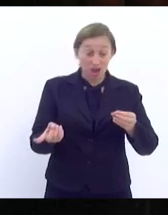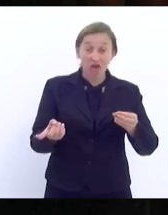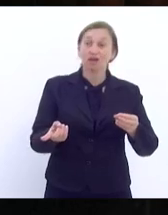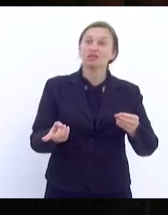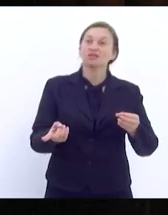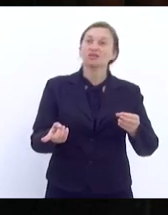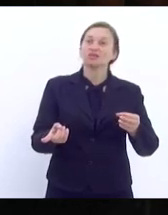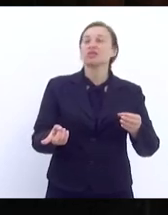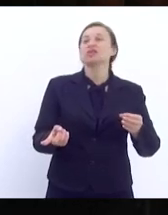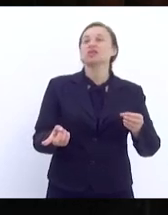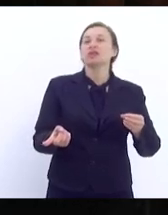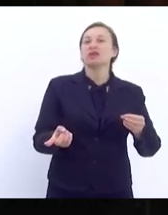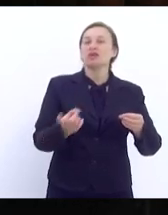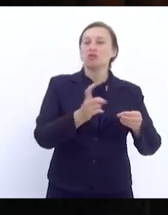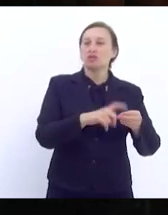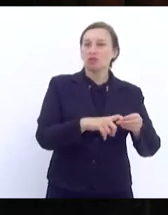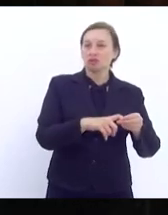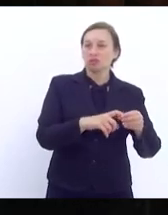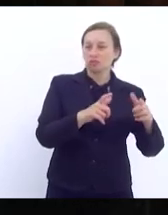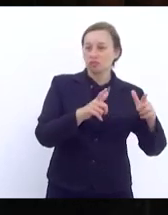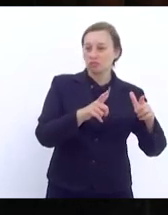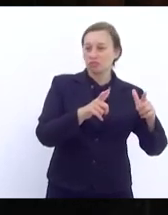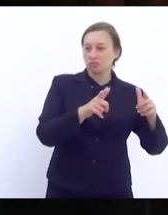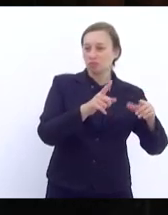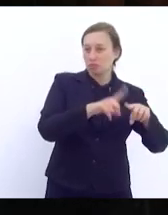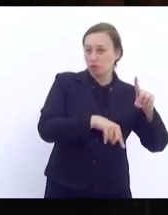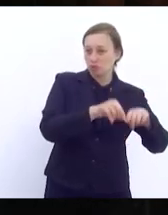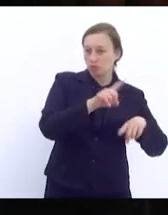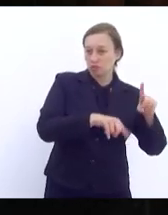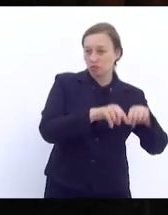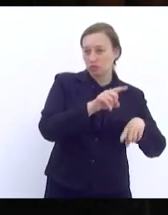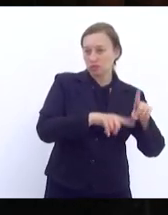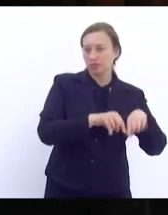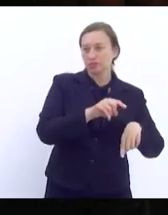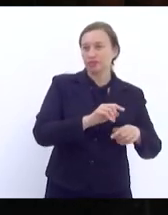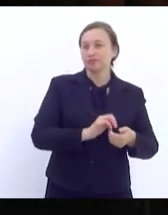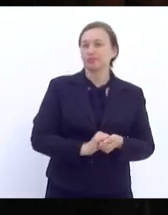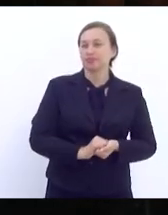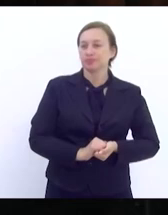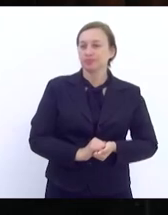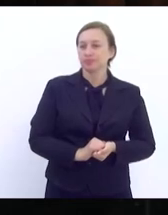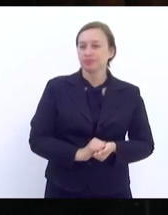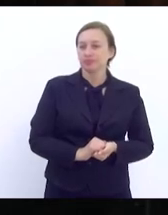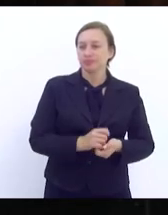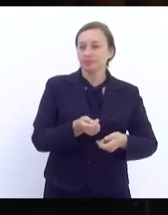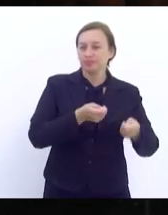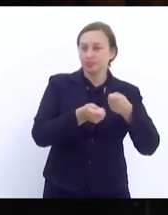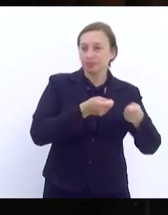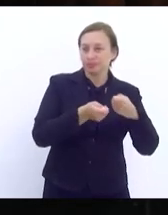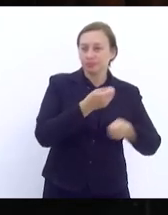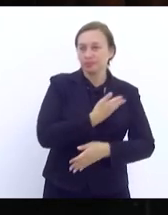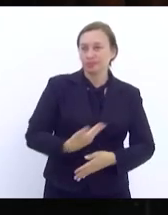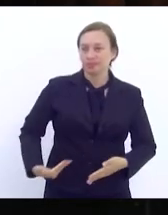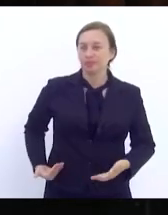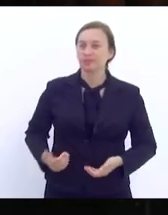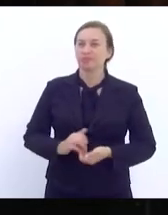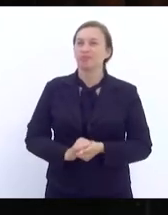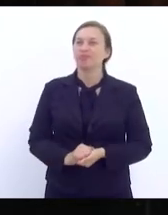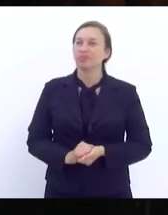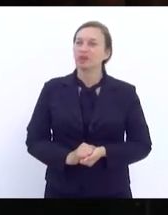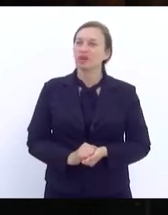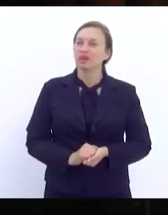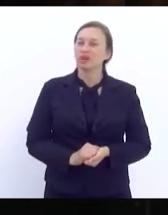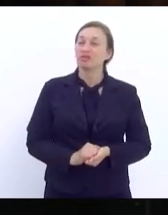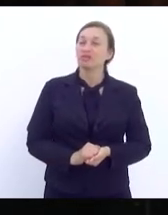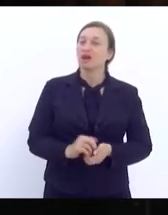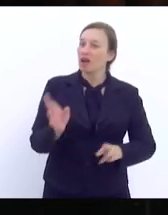do caso Público do Porto mas veja eu não vejo a revolta dele com relação